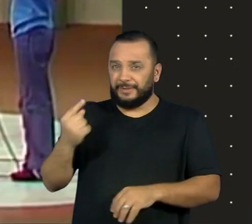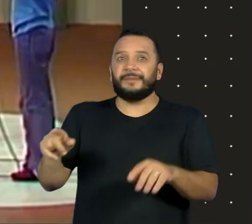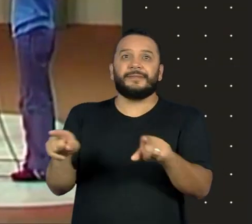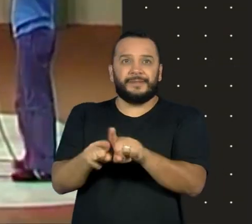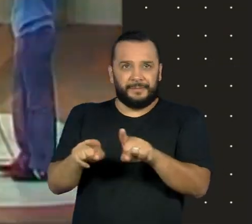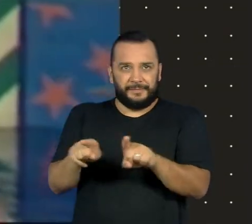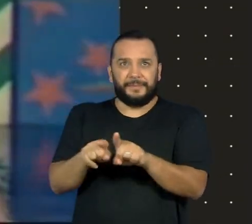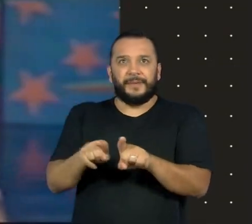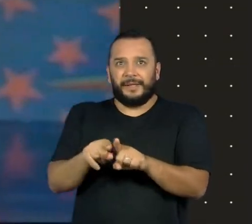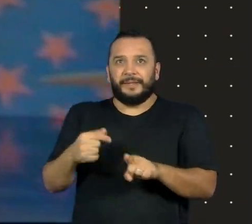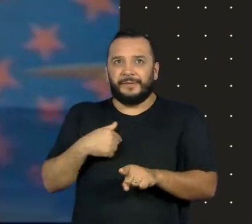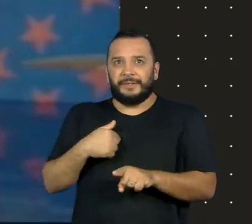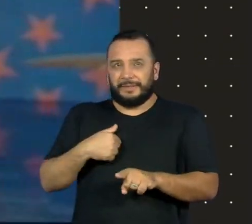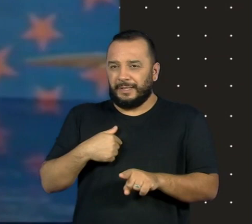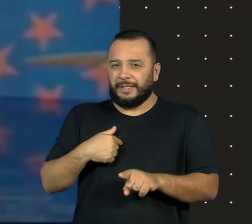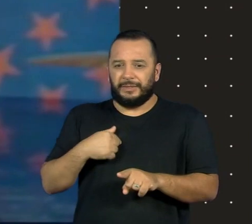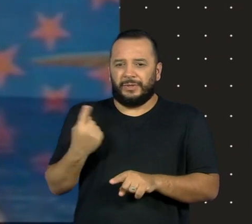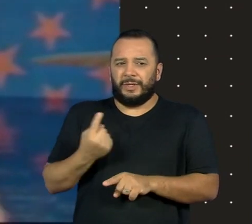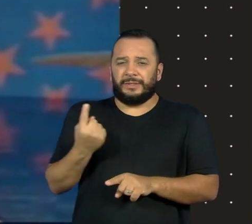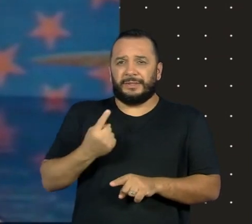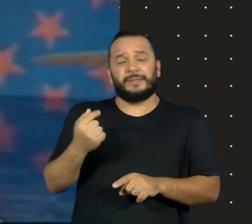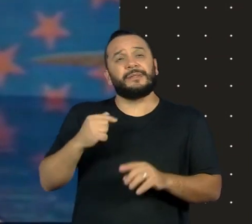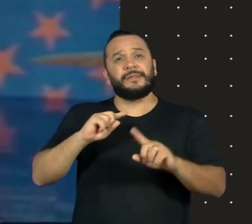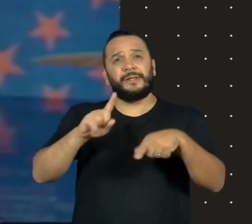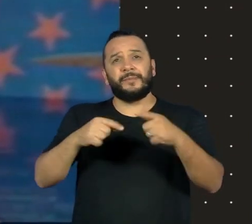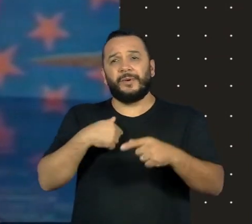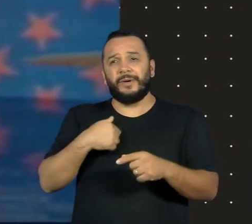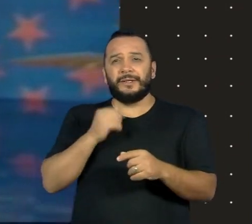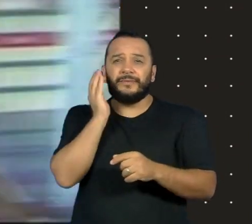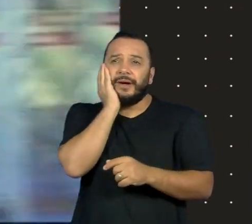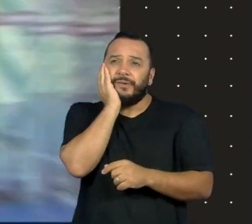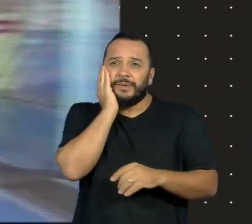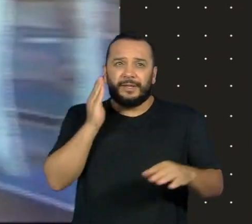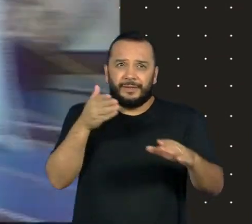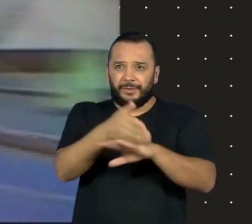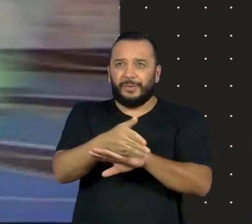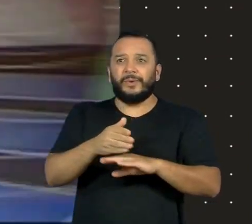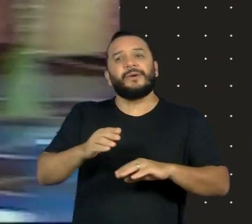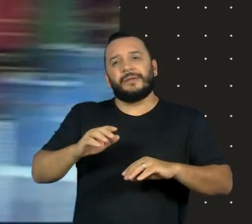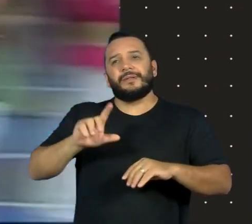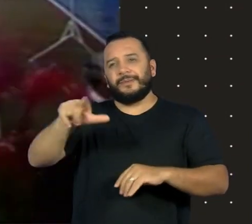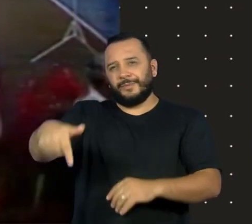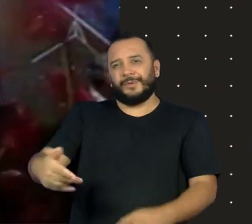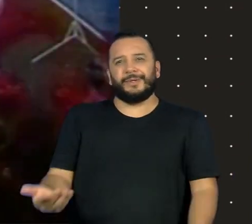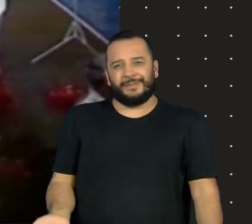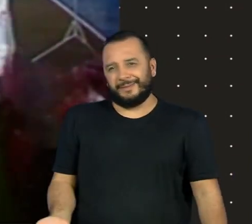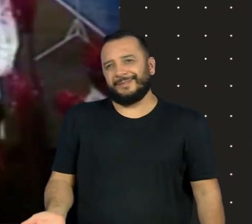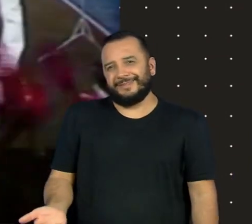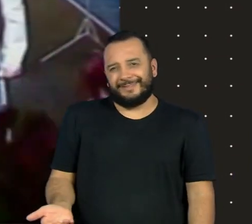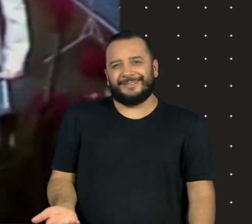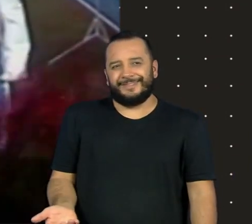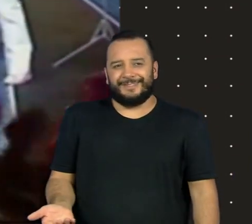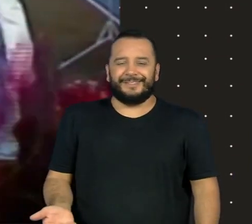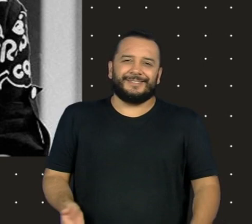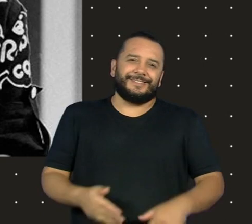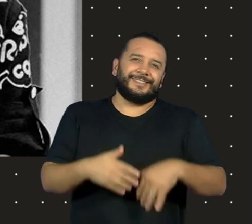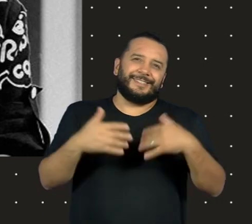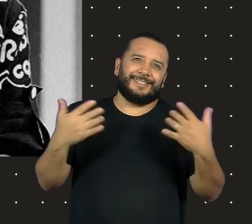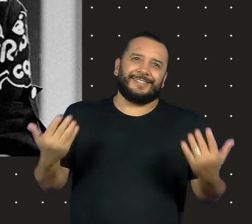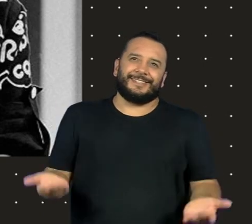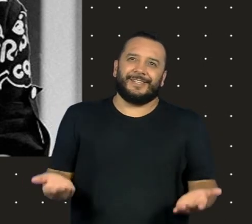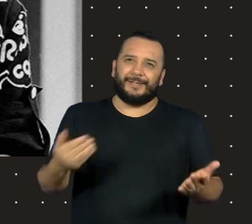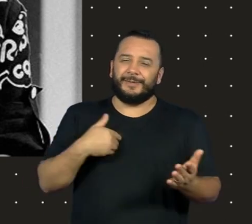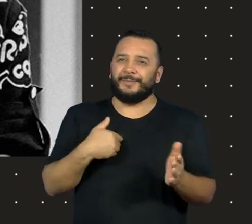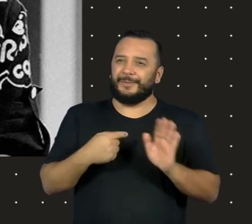né? E, de repente, Fagundes entrou depois, com o programa já azeitado, funcionando. Então, o programa